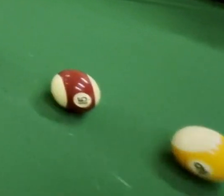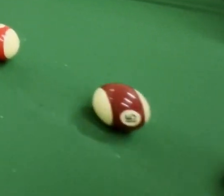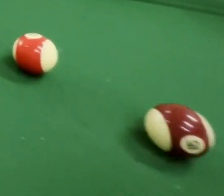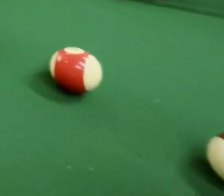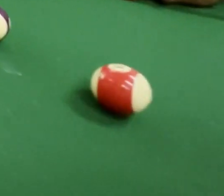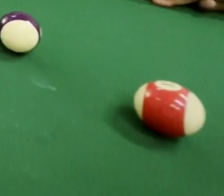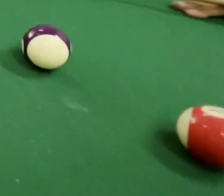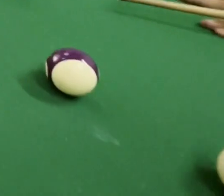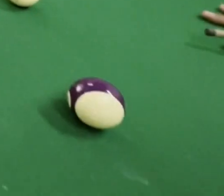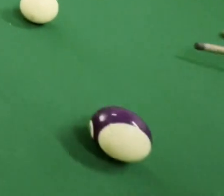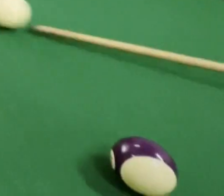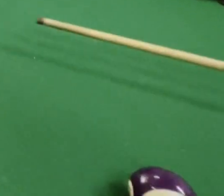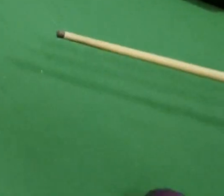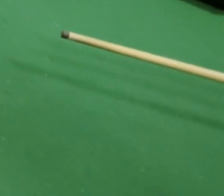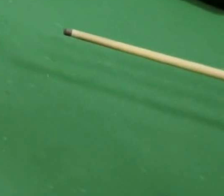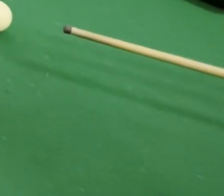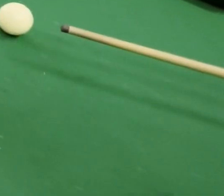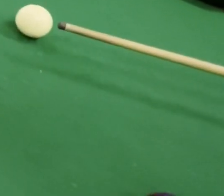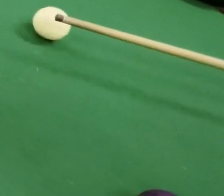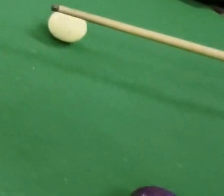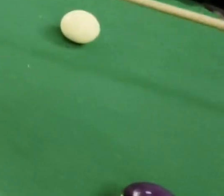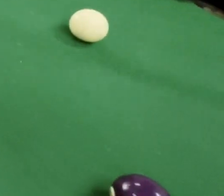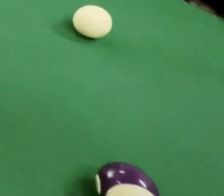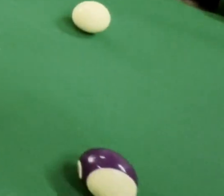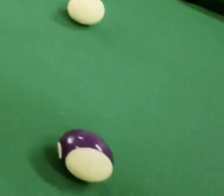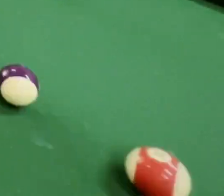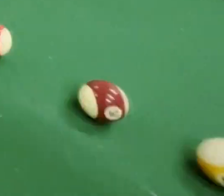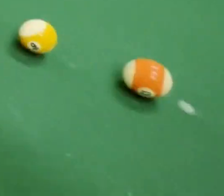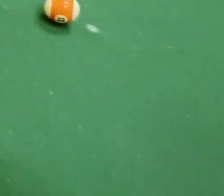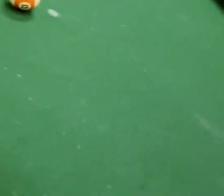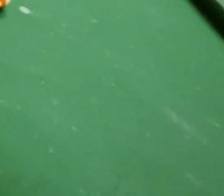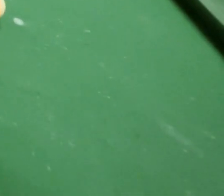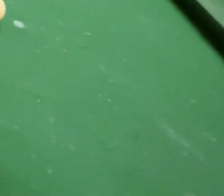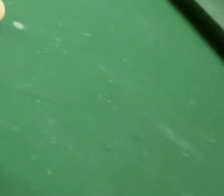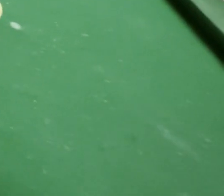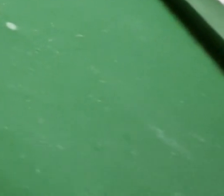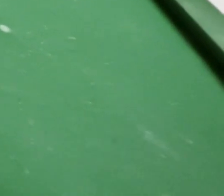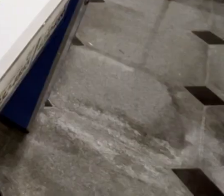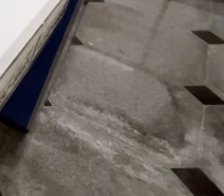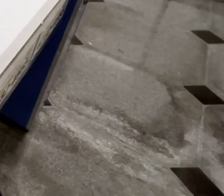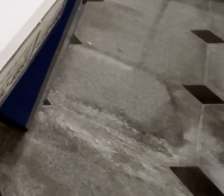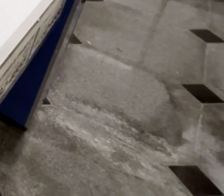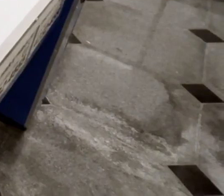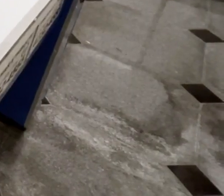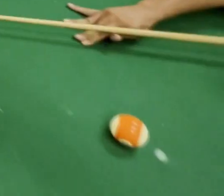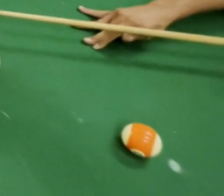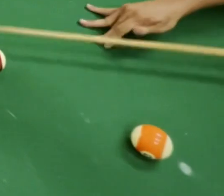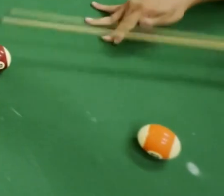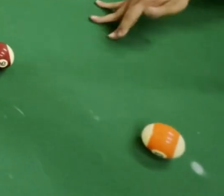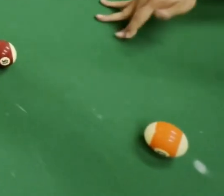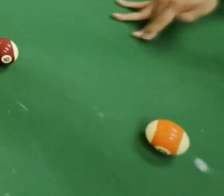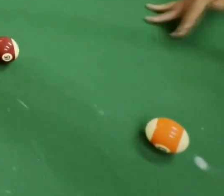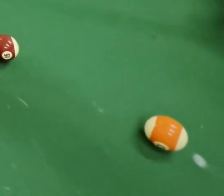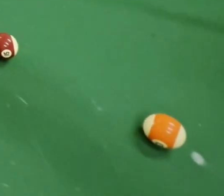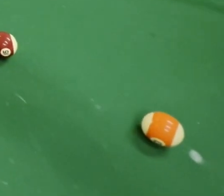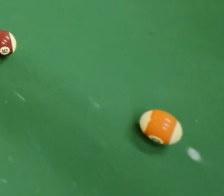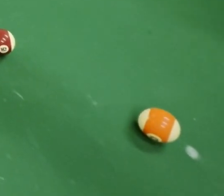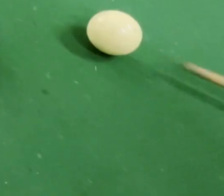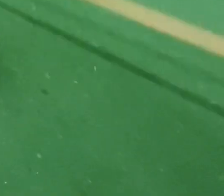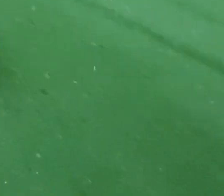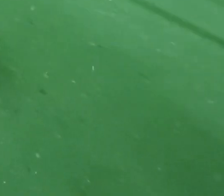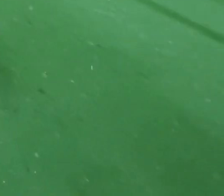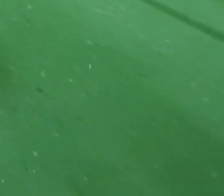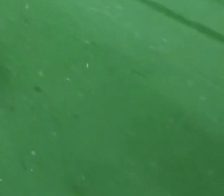prepara, hoje vai ter emoção. O jogo vai ser bom, as apostas não para. E ele, claro que é o favorito, Baianinho é mito e na mesa ele